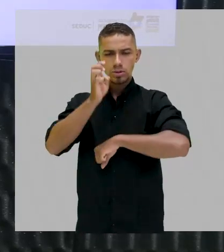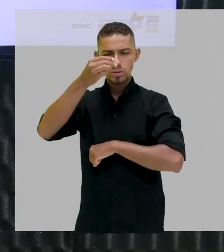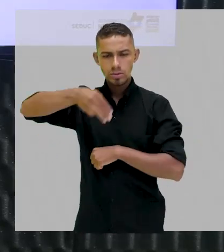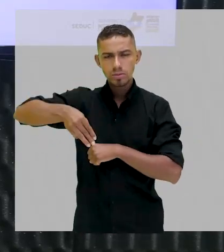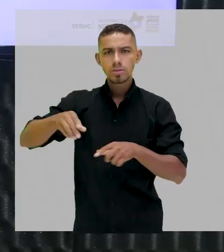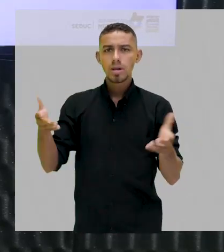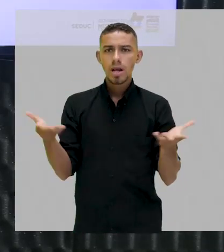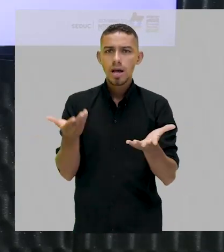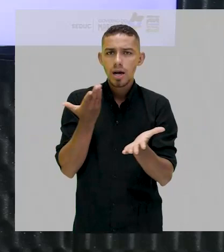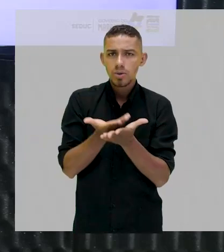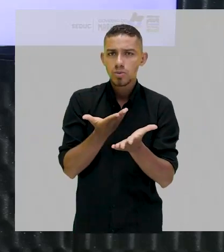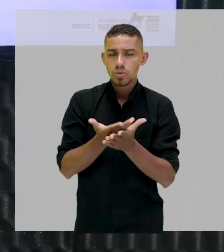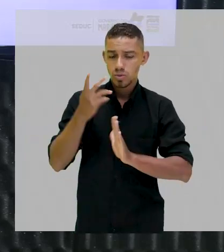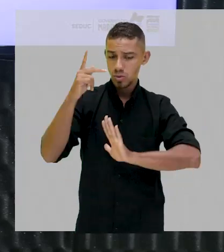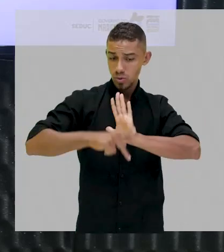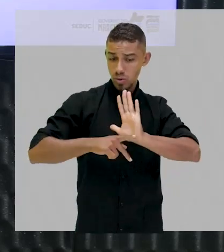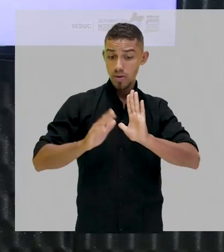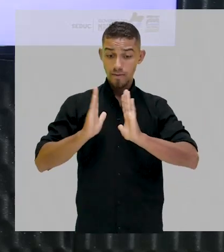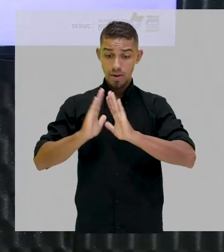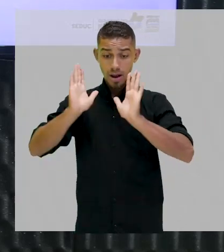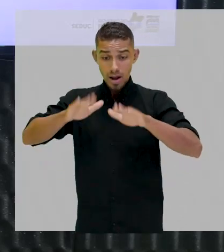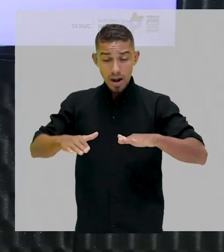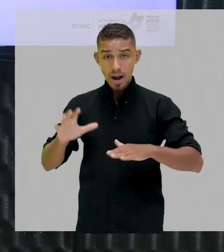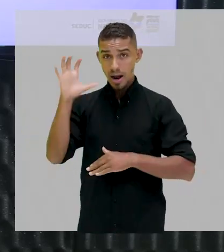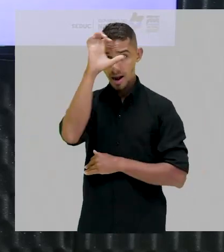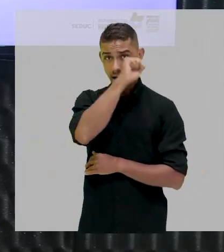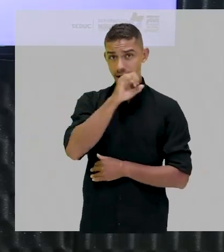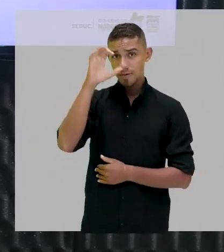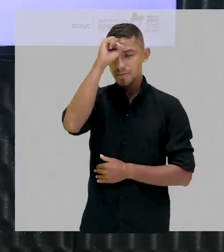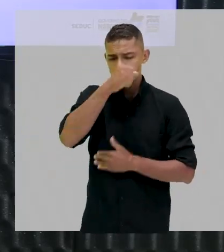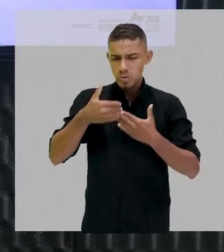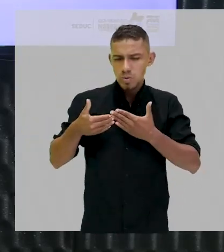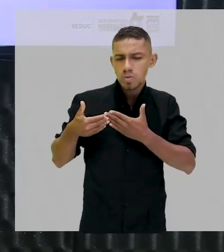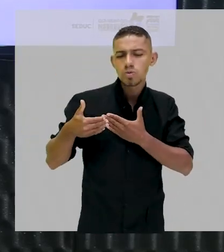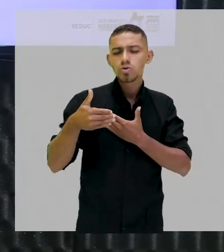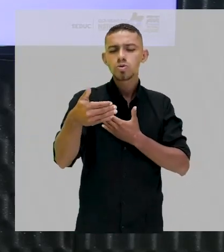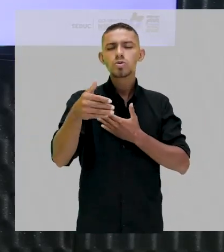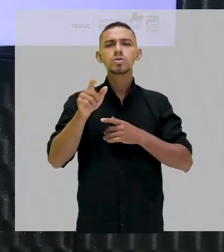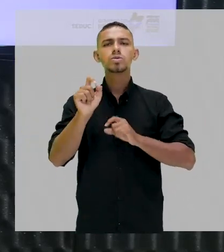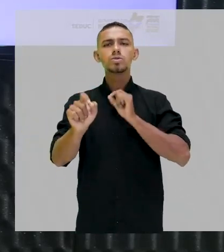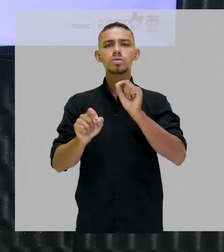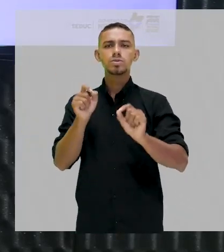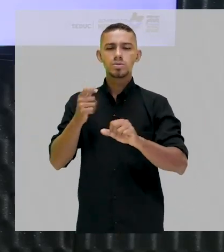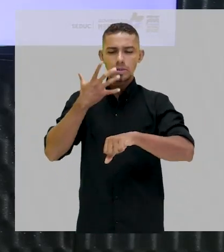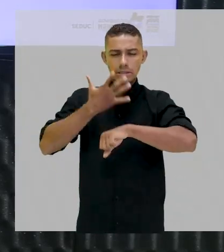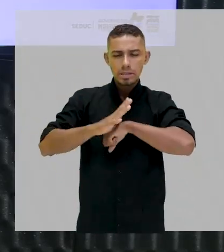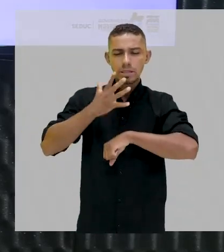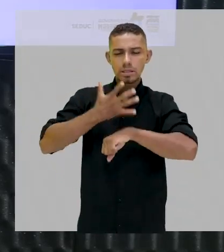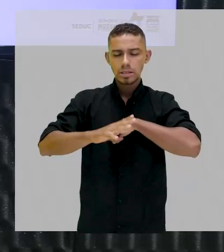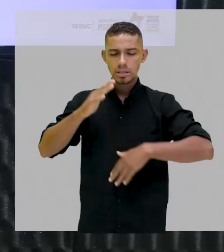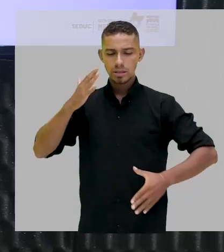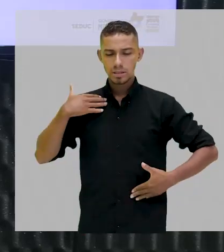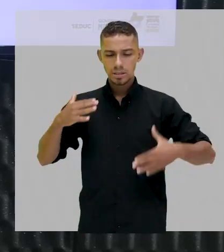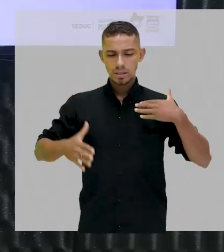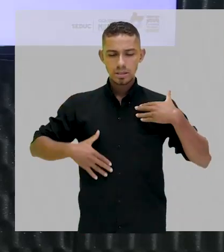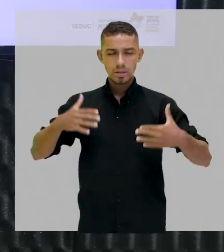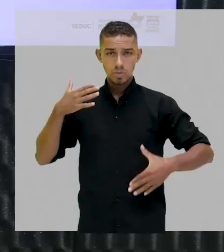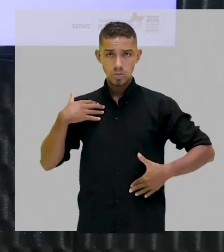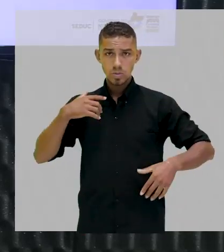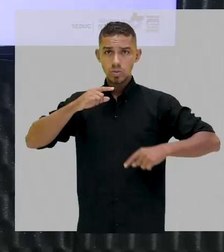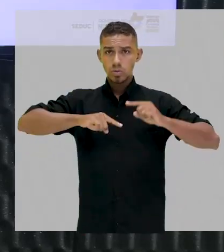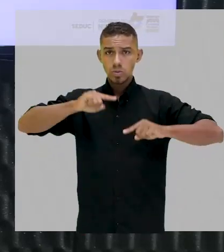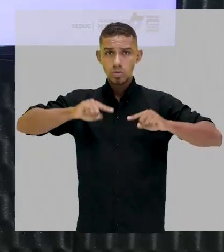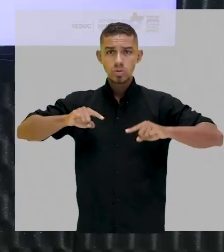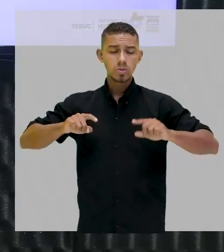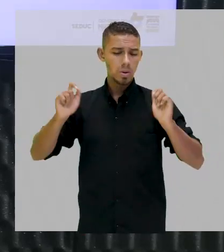hoje do nosso projeto Fique em Casa Aprendendo, eu vou estar dando continuidade a essas práticas corporais